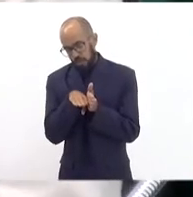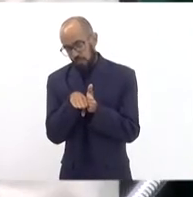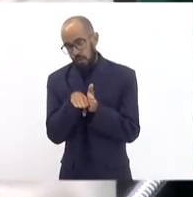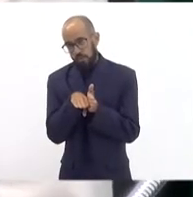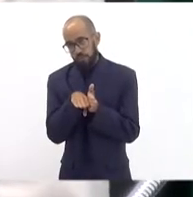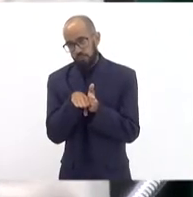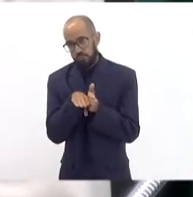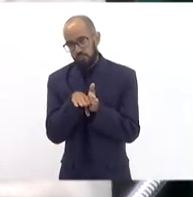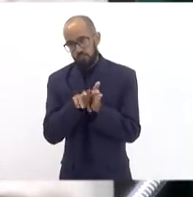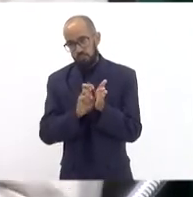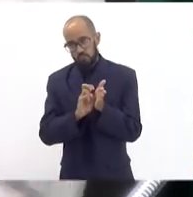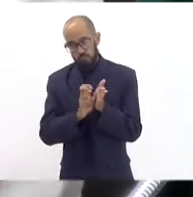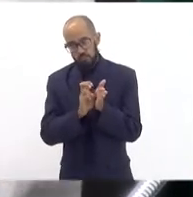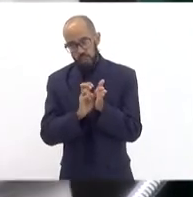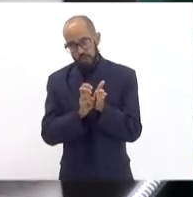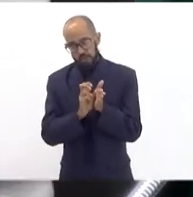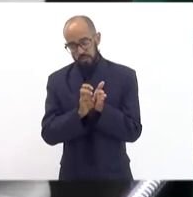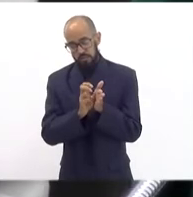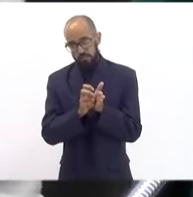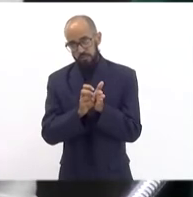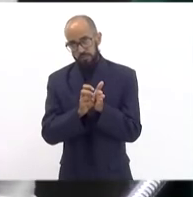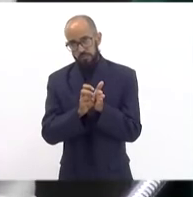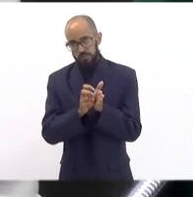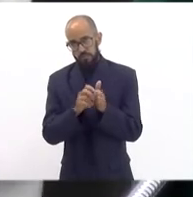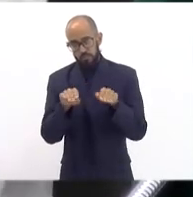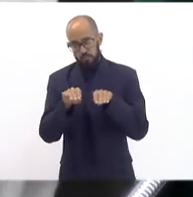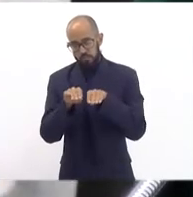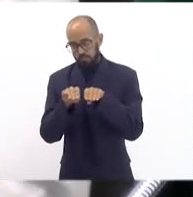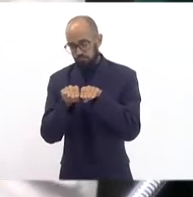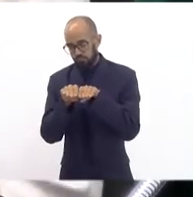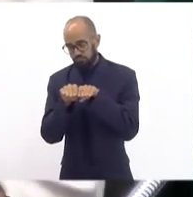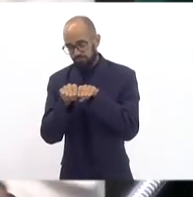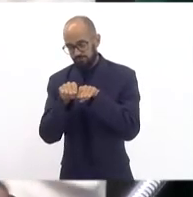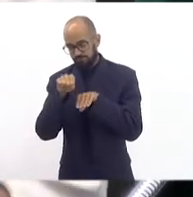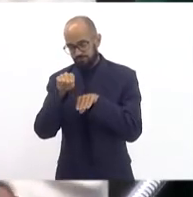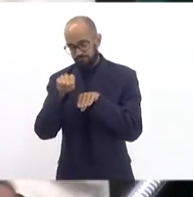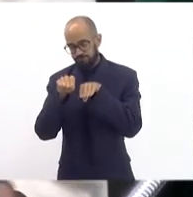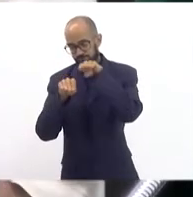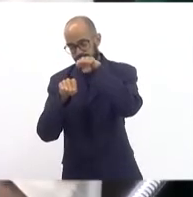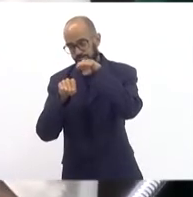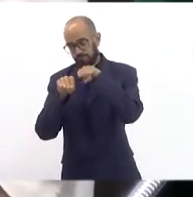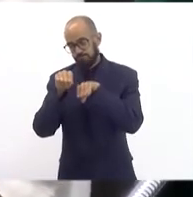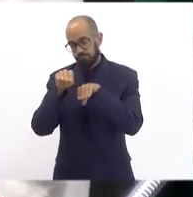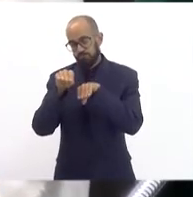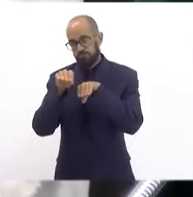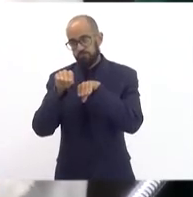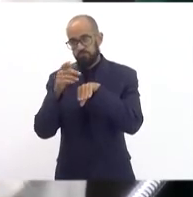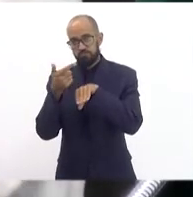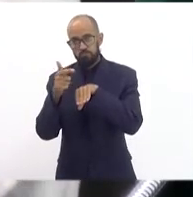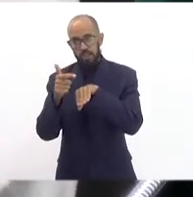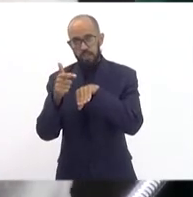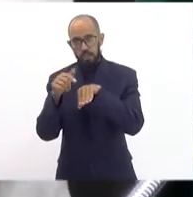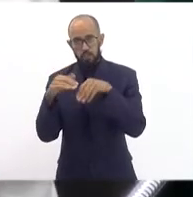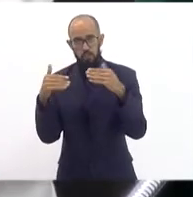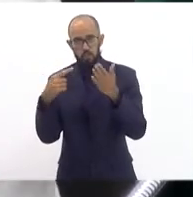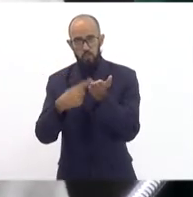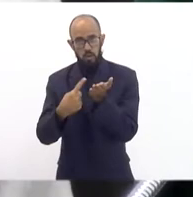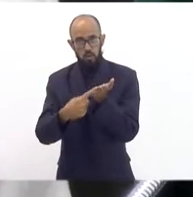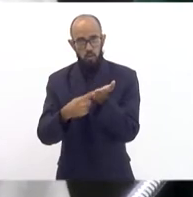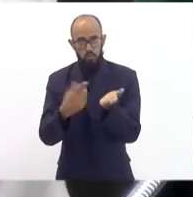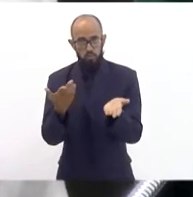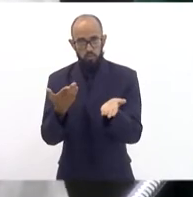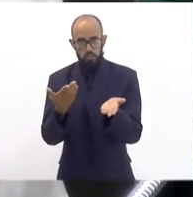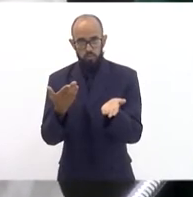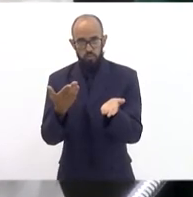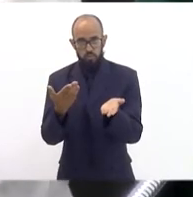os trens, os pisos dos trens. Quer dizer, haveria uma